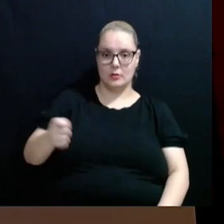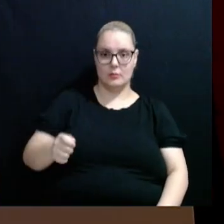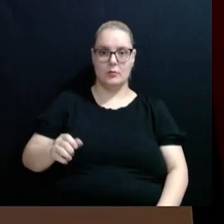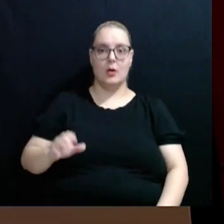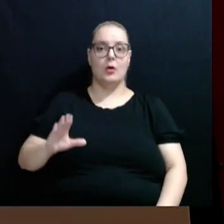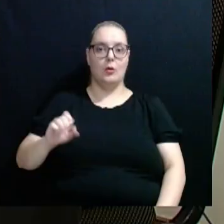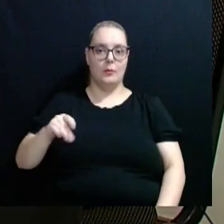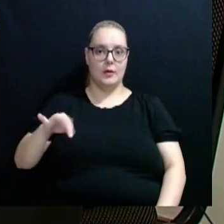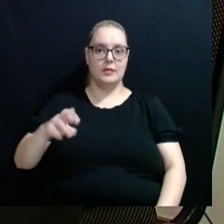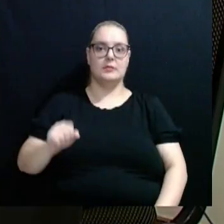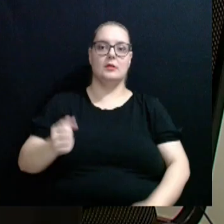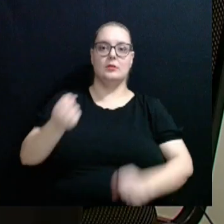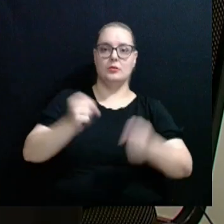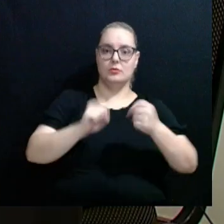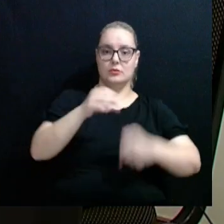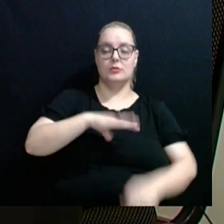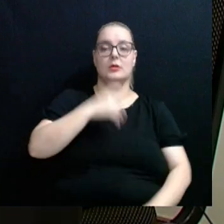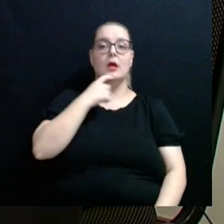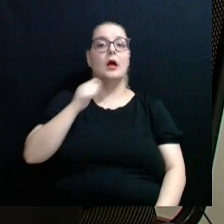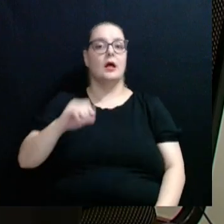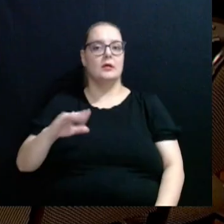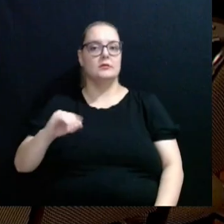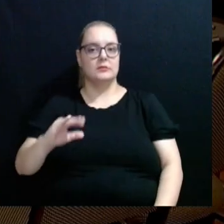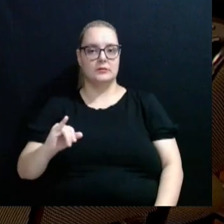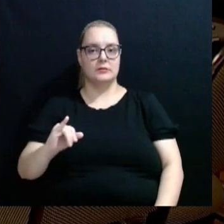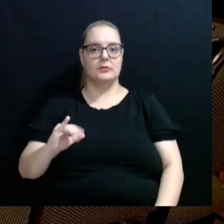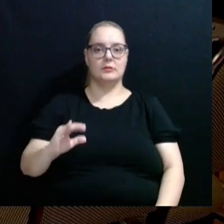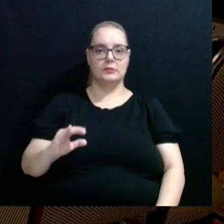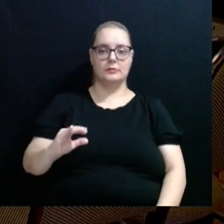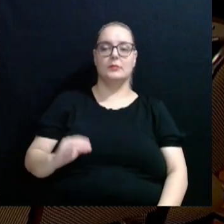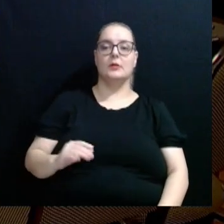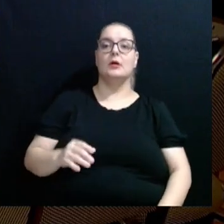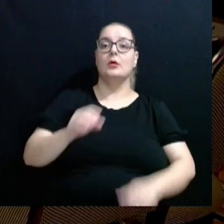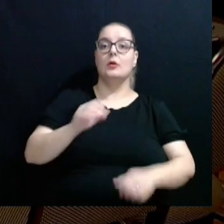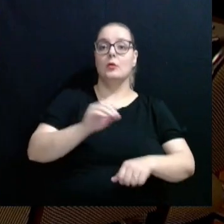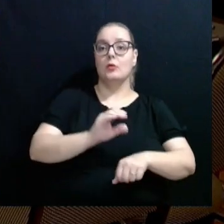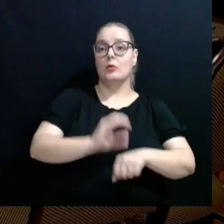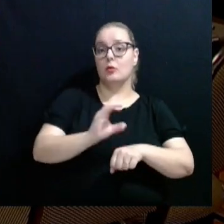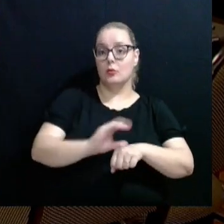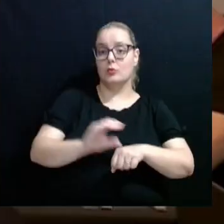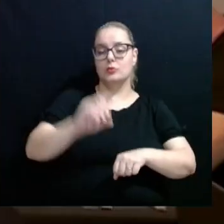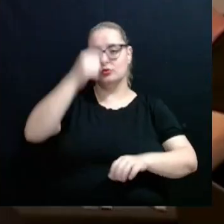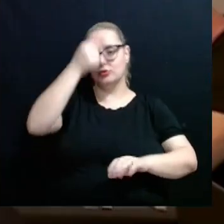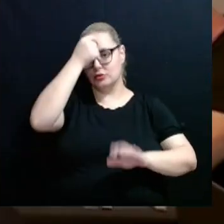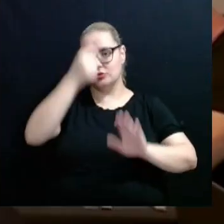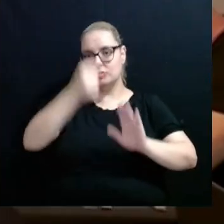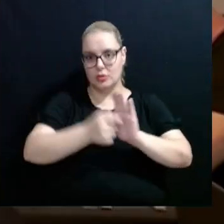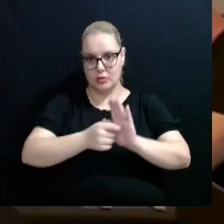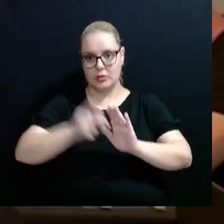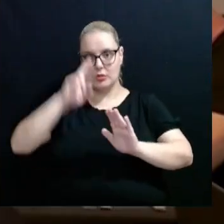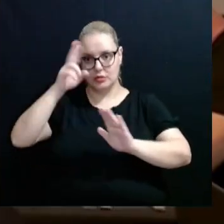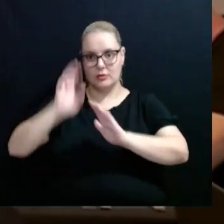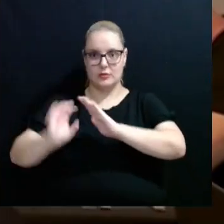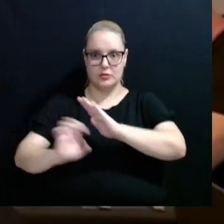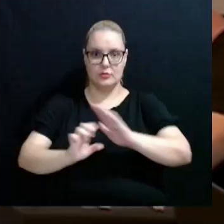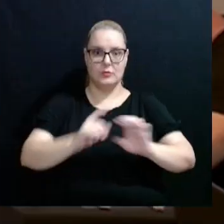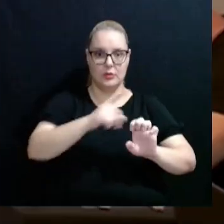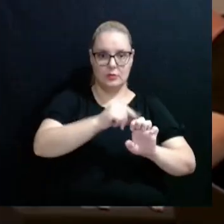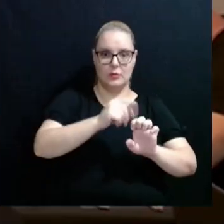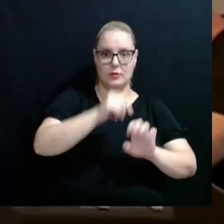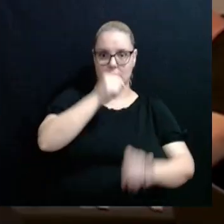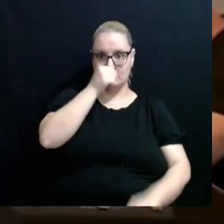Campinas, a ASIC, promove o curso de IA para empresários e empreendedores. O curso de